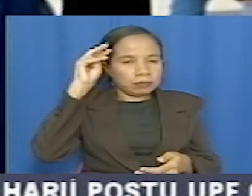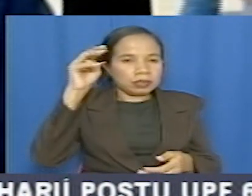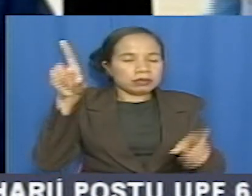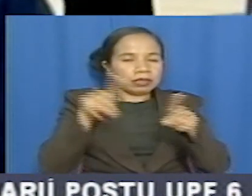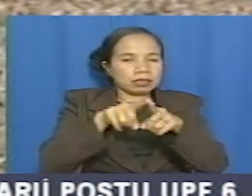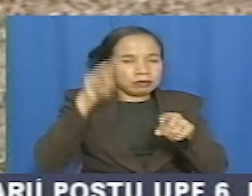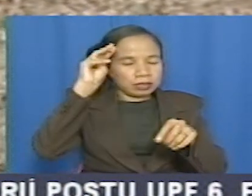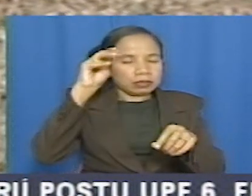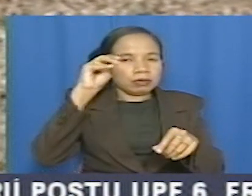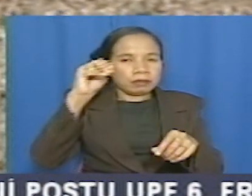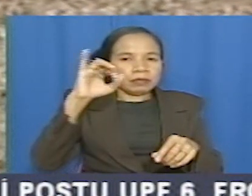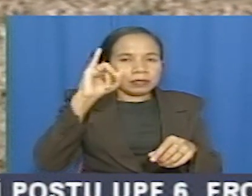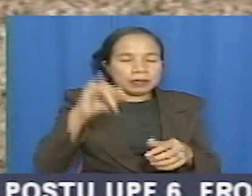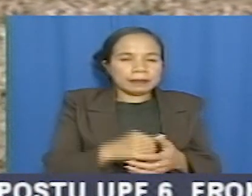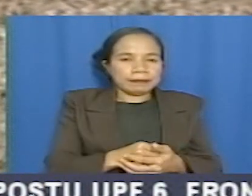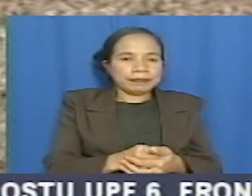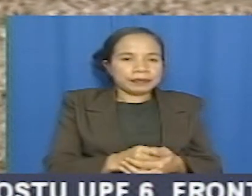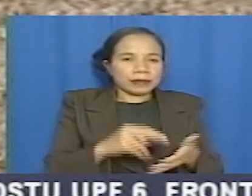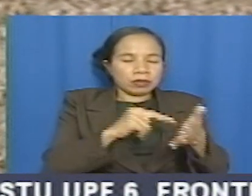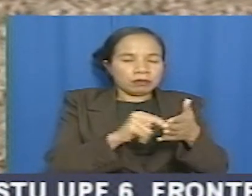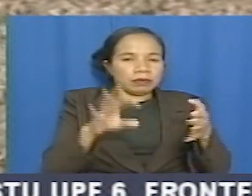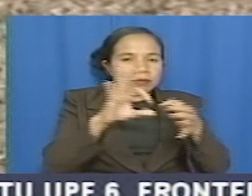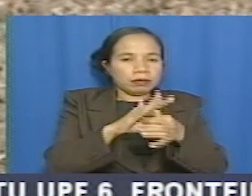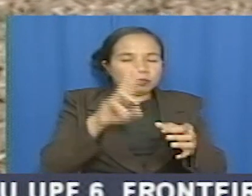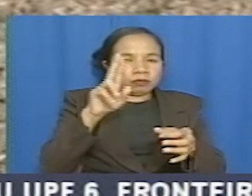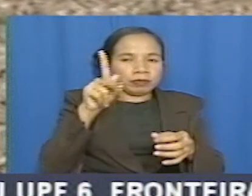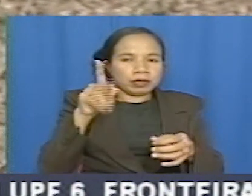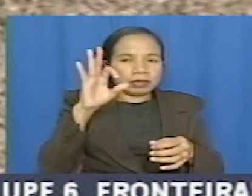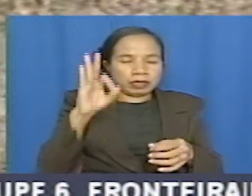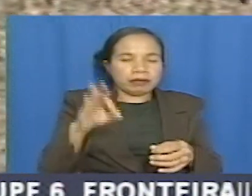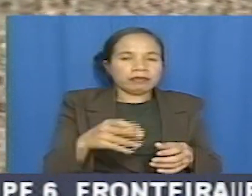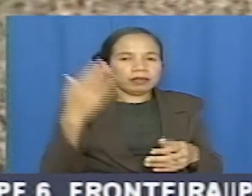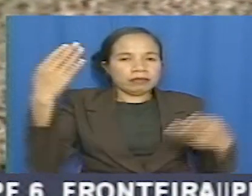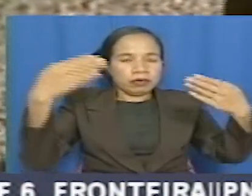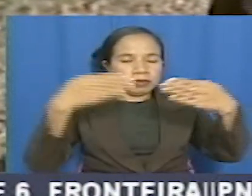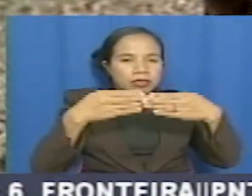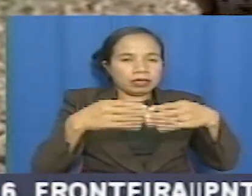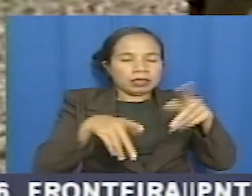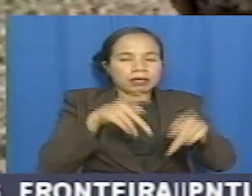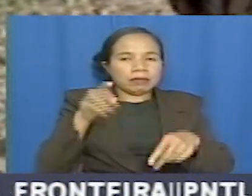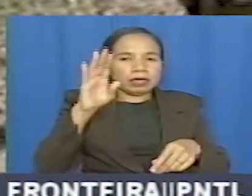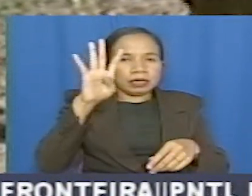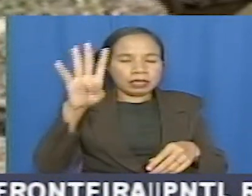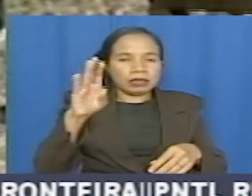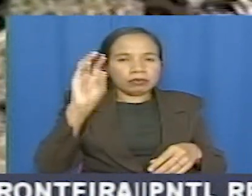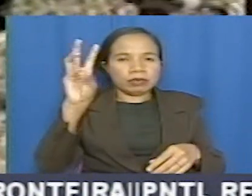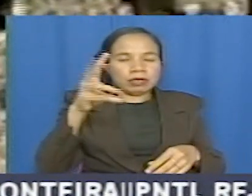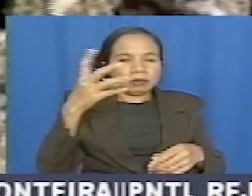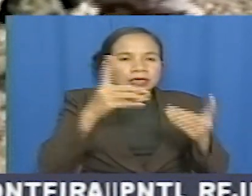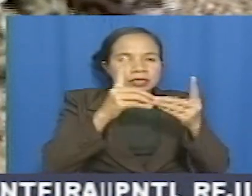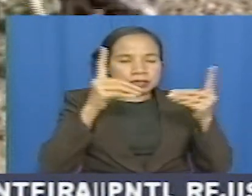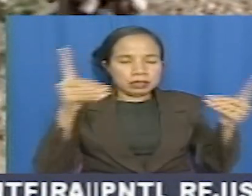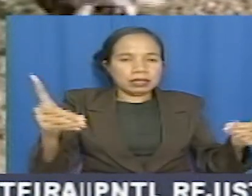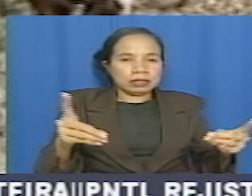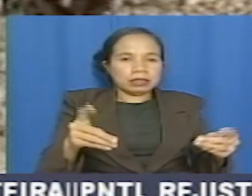interior ne limang. Número membro UPF ia fronteira cada posto emana inha to o sanul resinen. Ho distancia